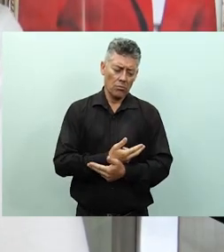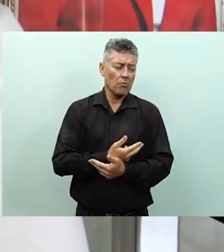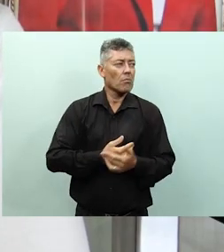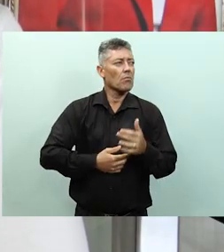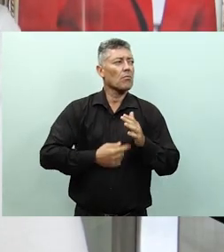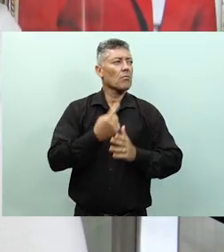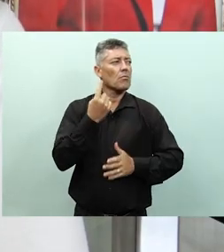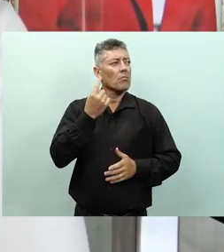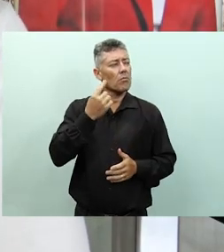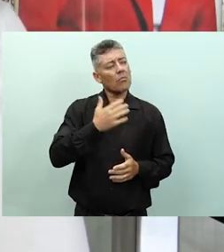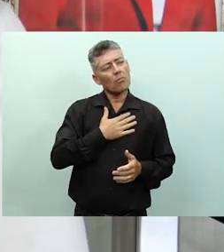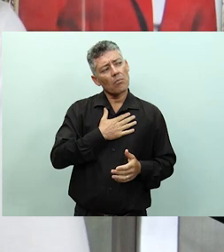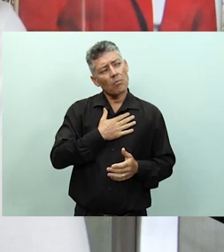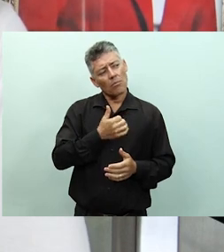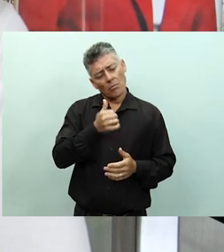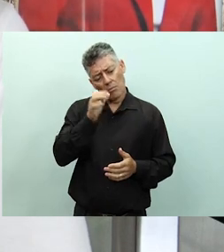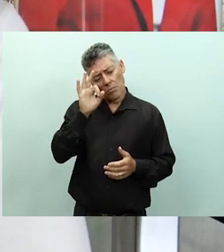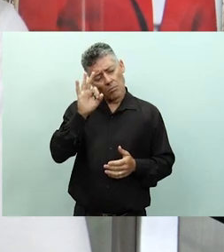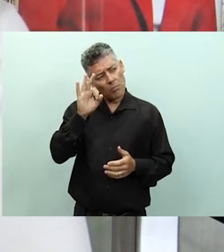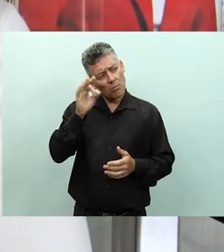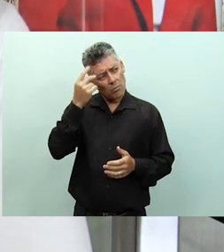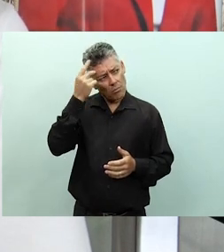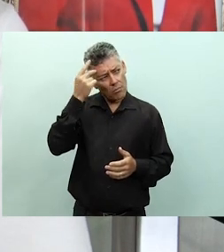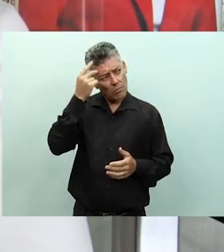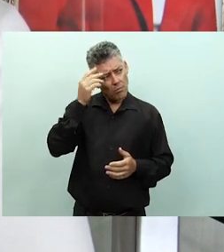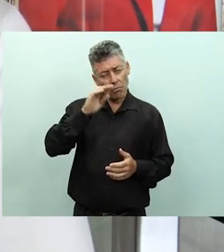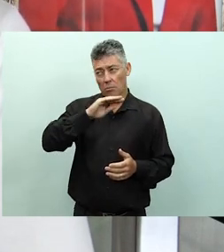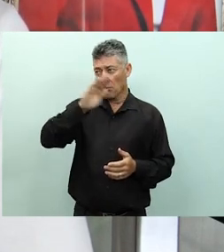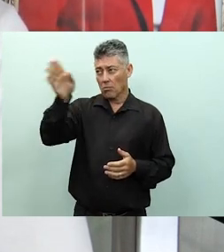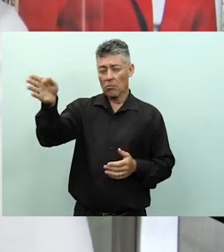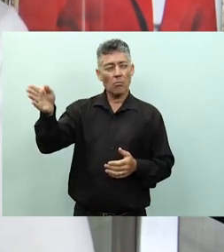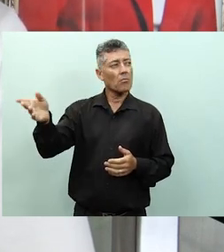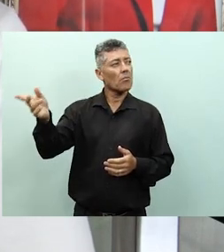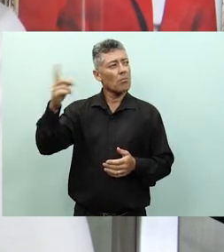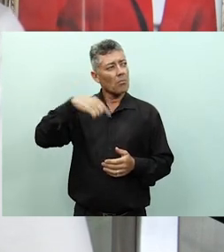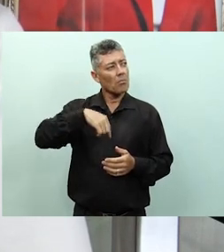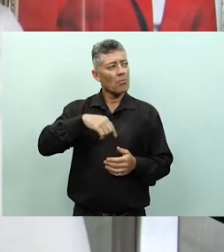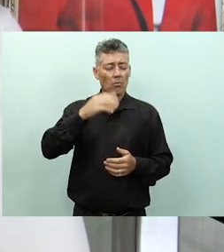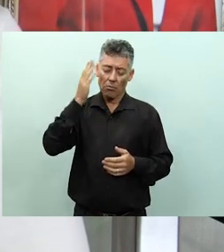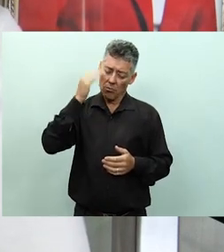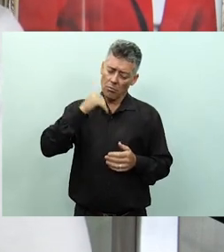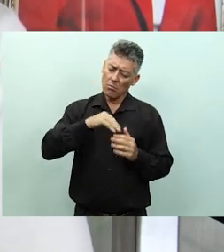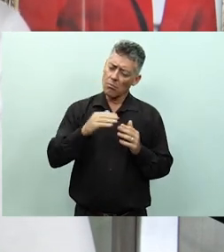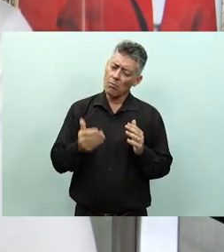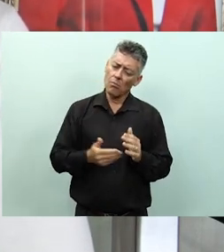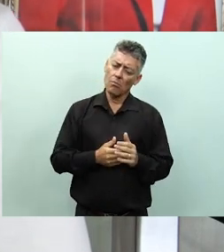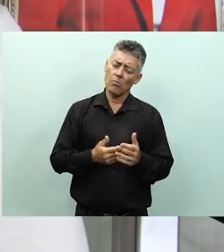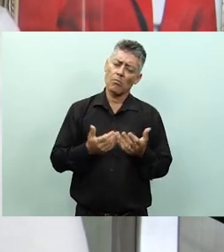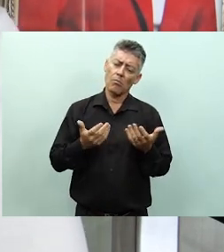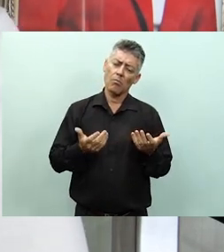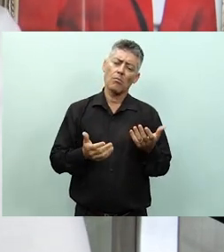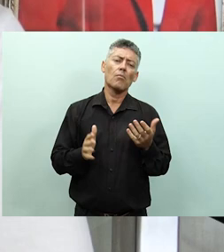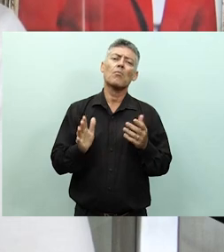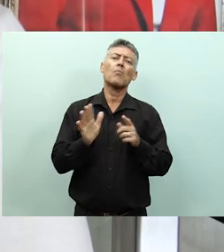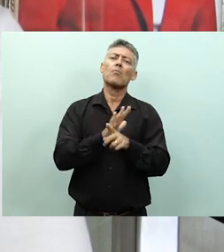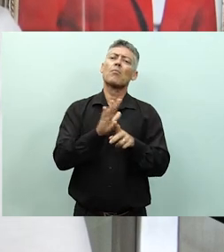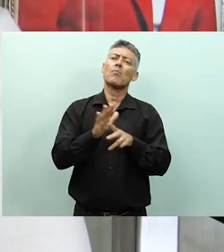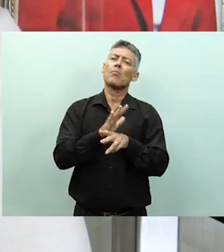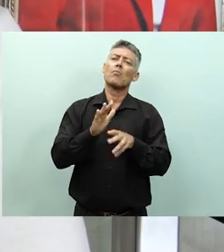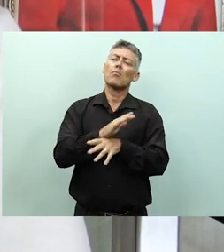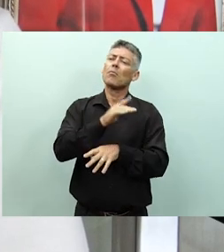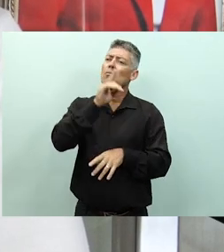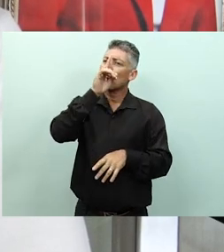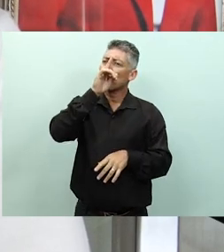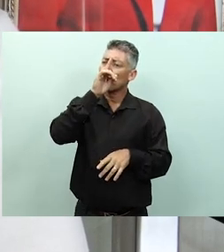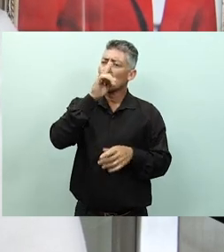a cirurgia, eu fui, passei 10 dias lá em São Paulo. Quando eu cheguei, ela queria saber de tudo, de tudo. Ela queria me